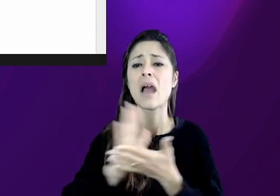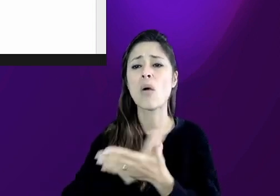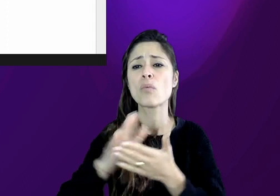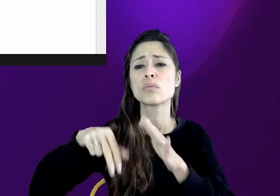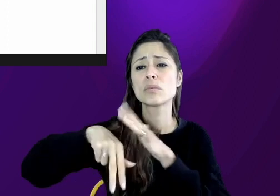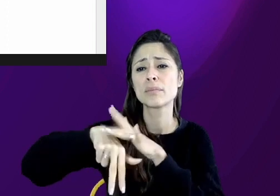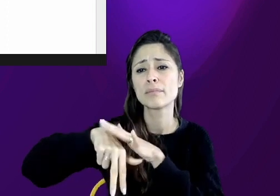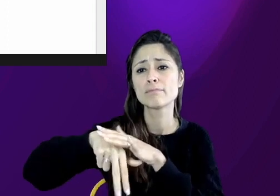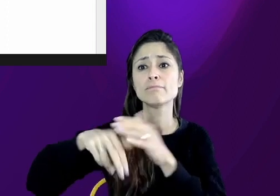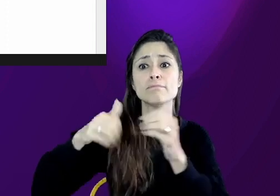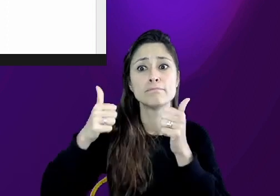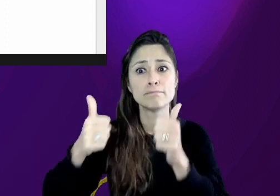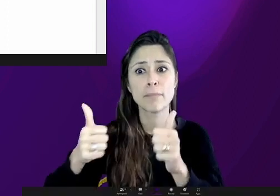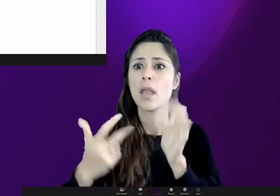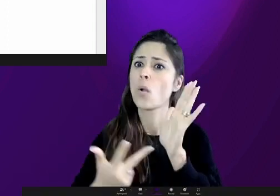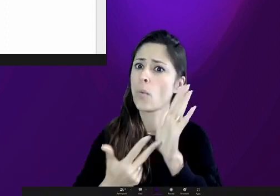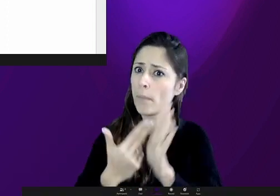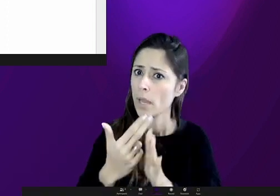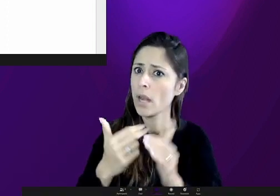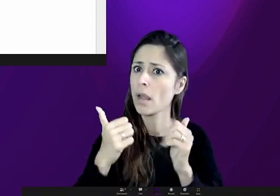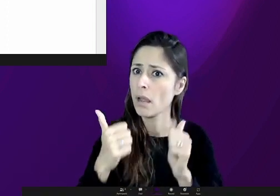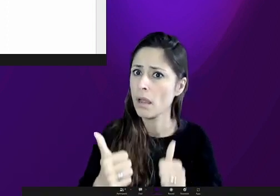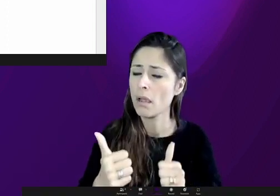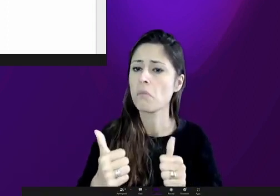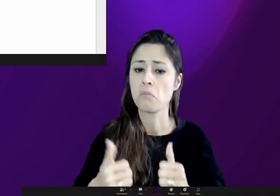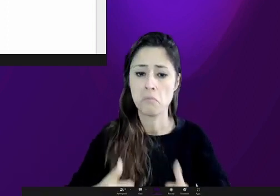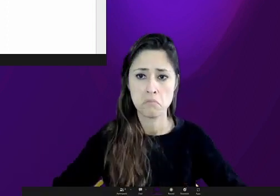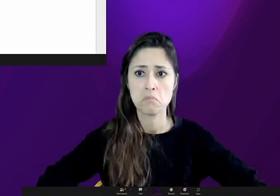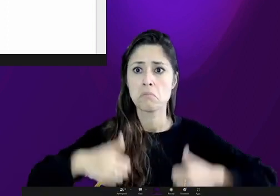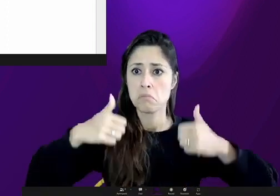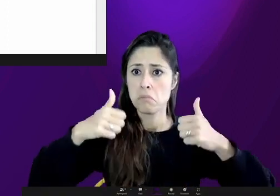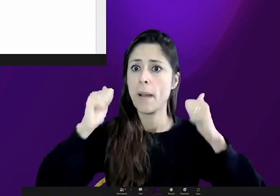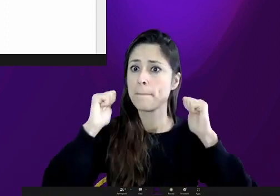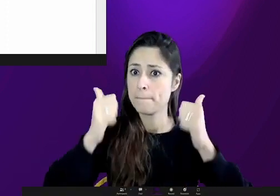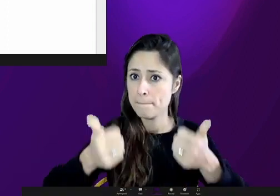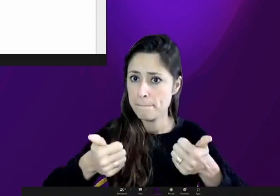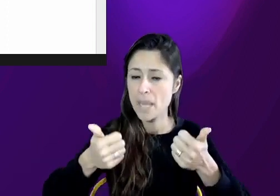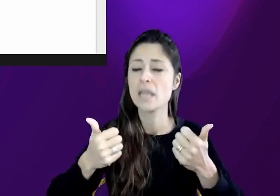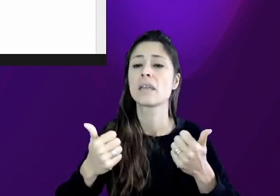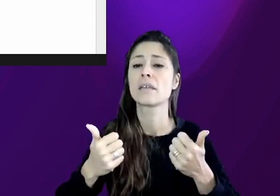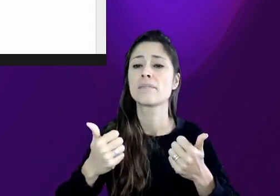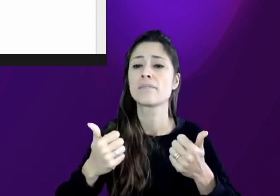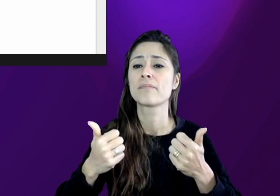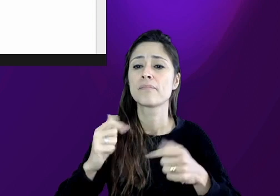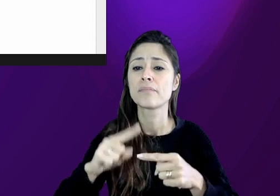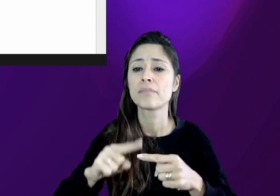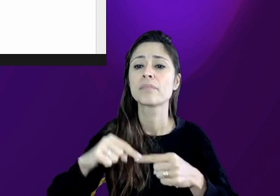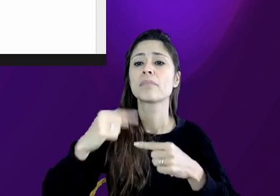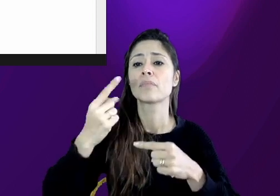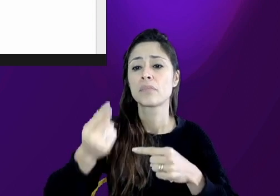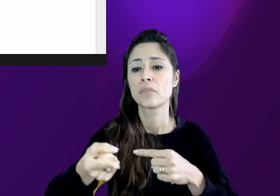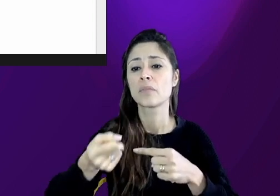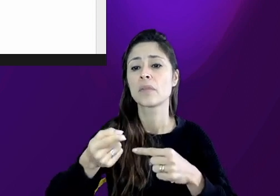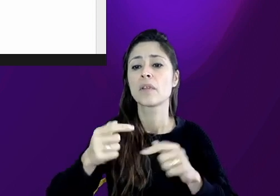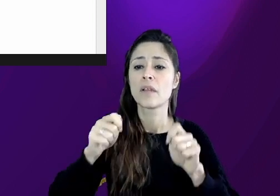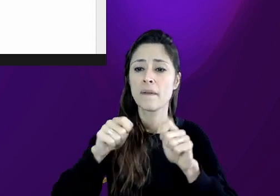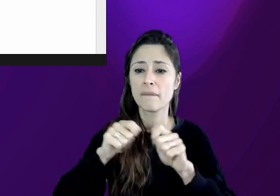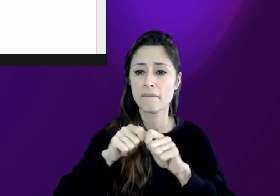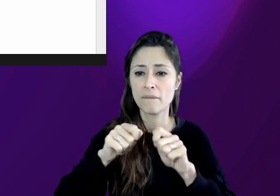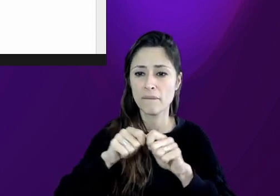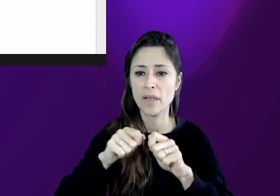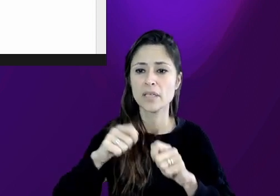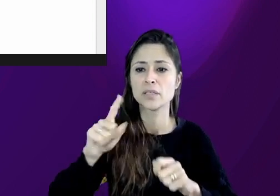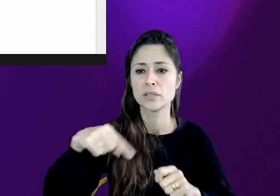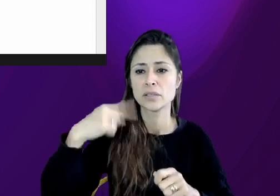bem operados, eles se recuperaram bem do tratamento cirúrgico, e aí eles fizeram um novo restadiamento, e se eles